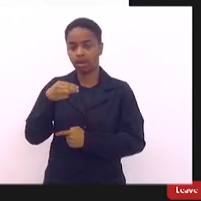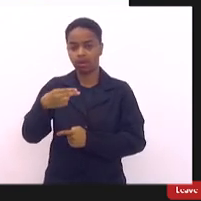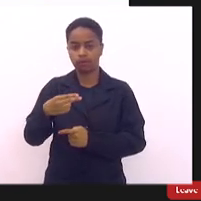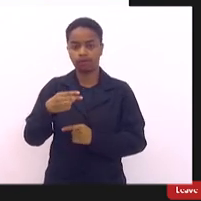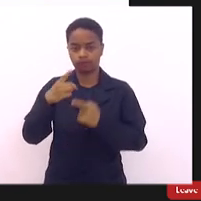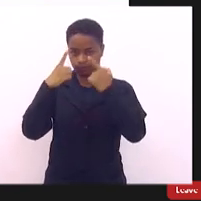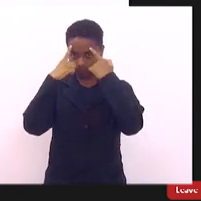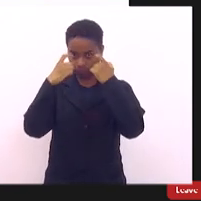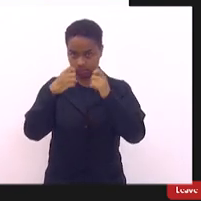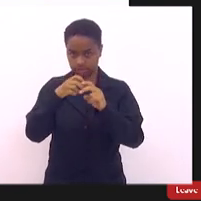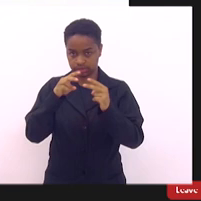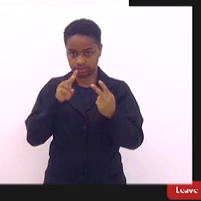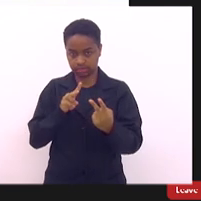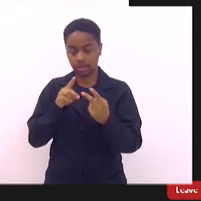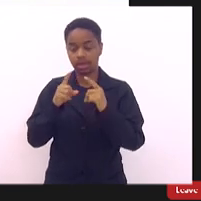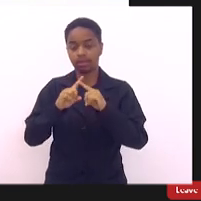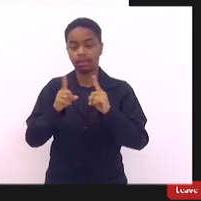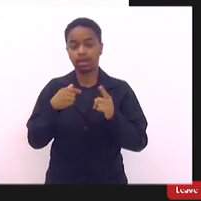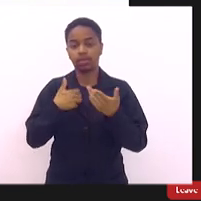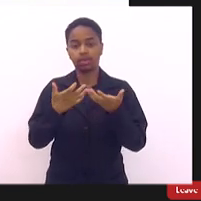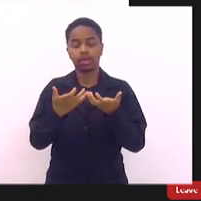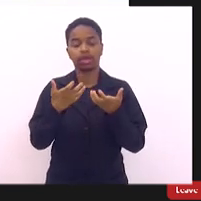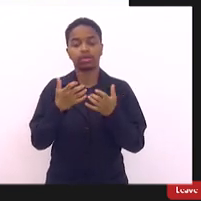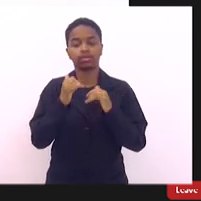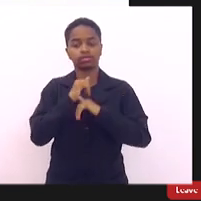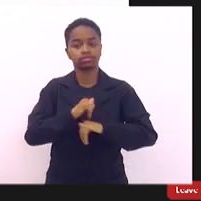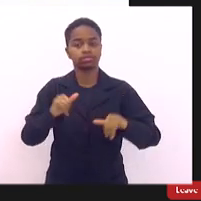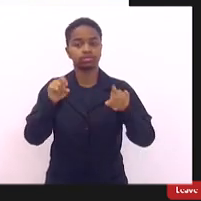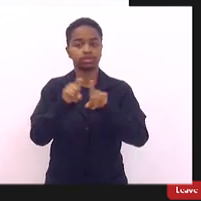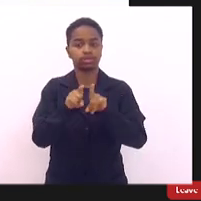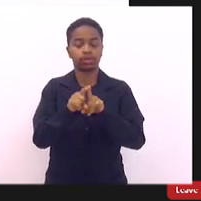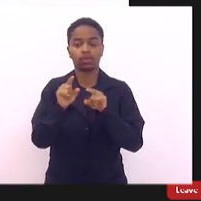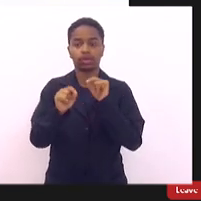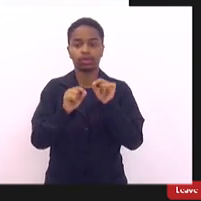Mas mais do que isso, o que eu queria apontar é que em